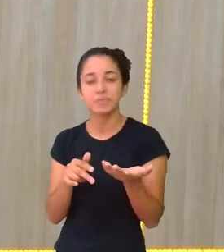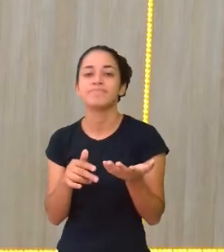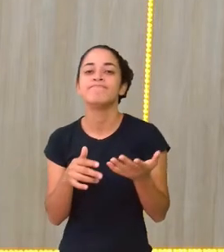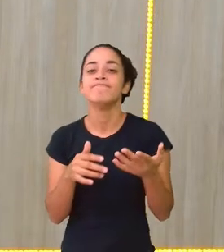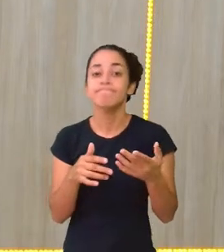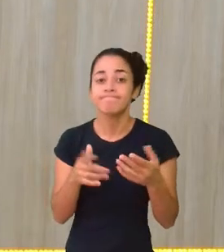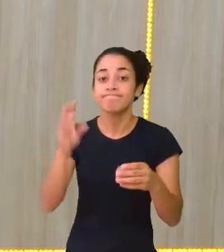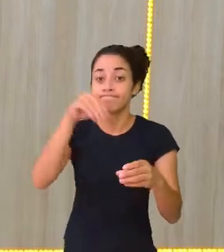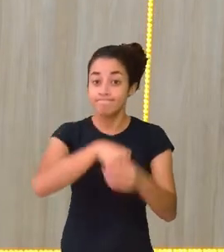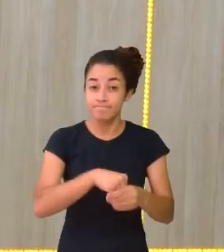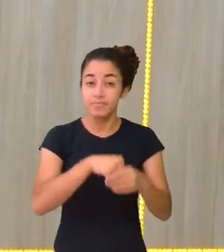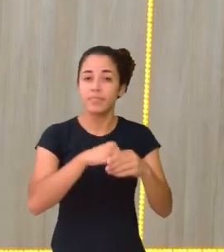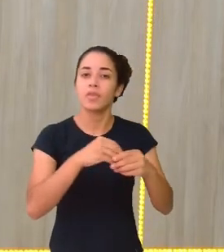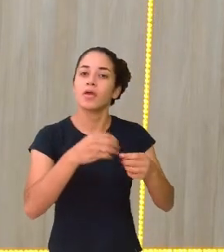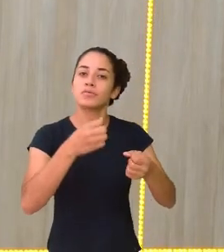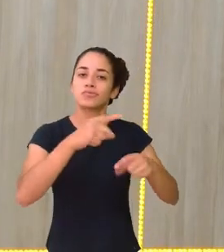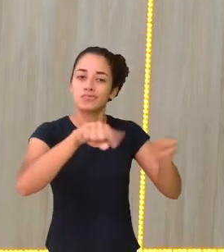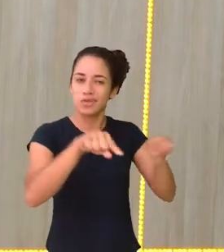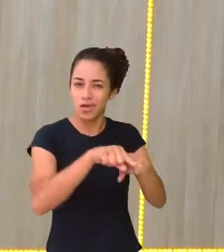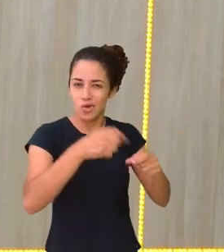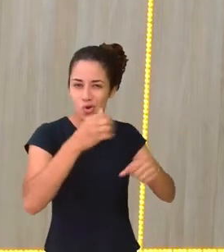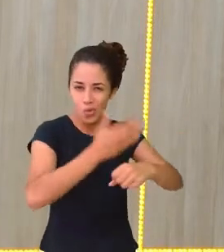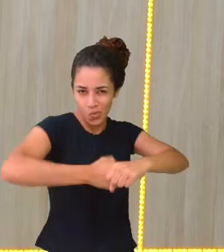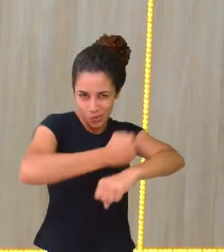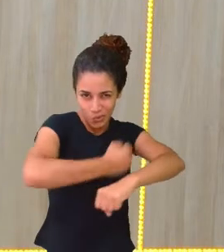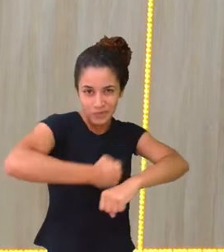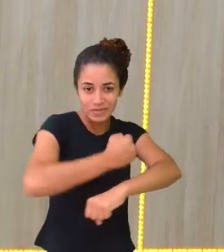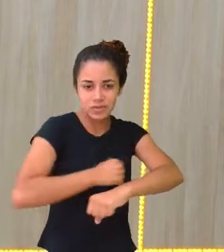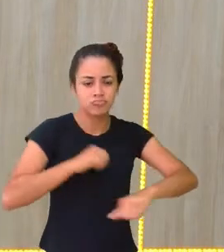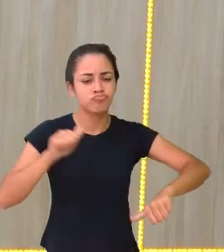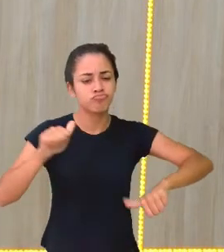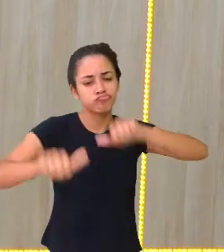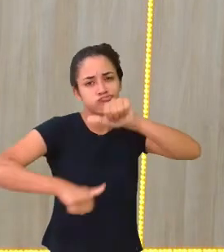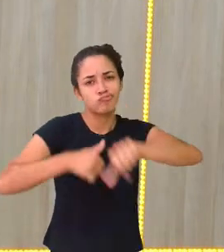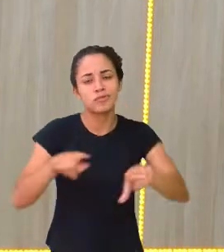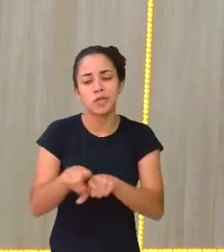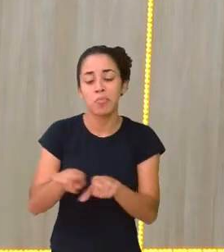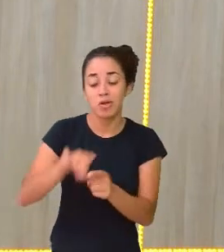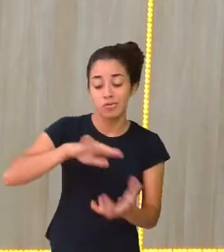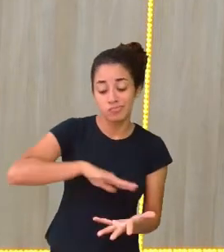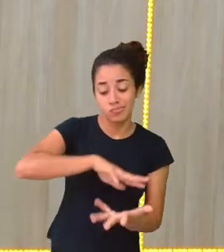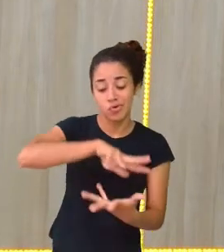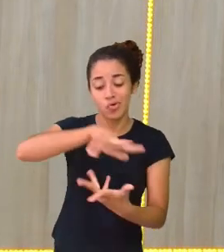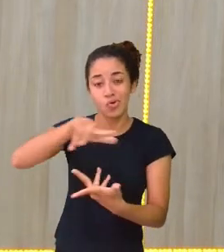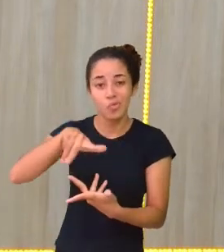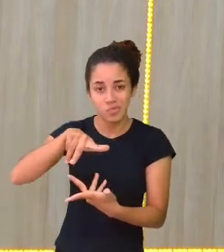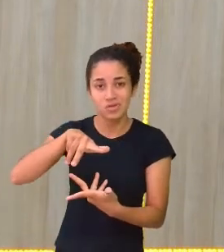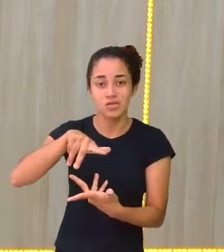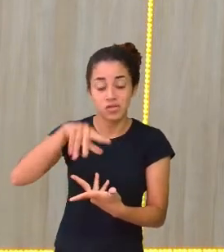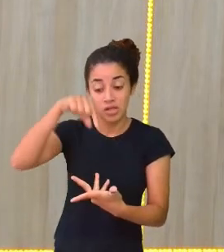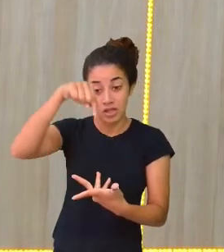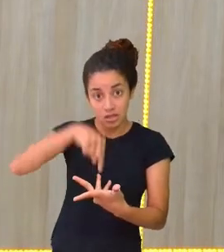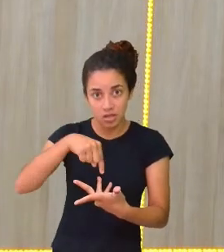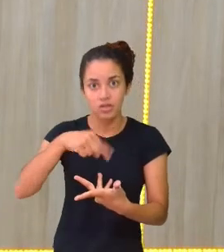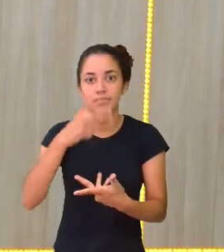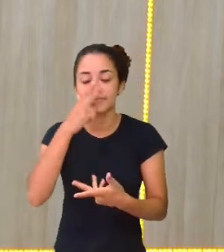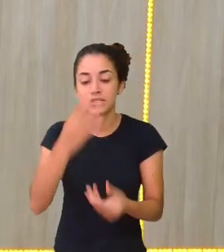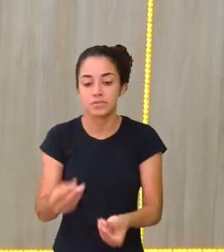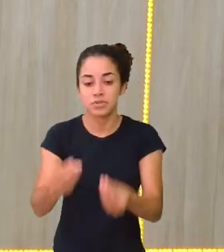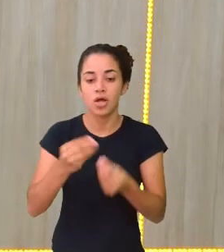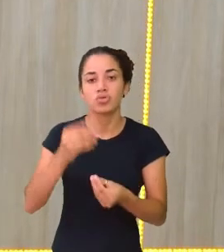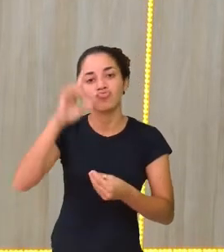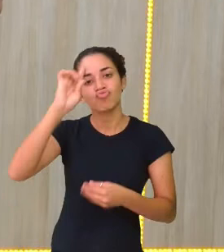cozinha, então também vai modificando. Nós também, com a globalização, cada vez mais entrando no nosso dia a dia, no